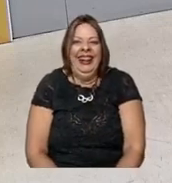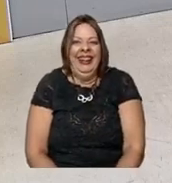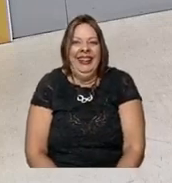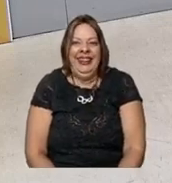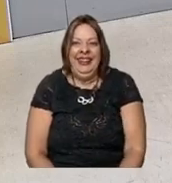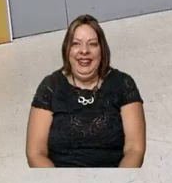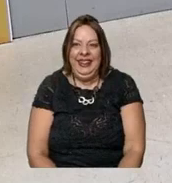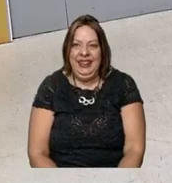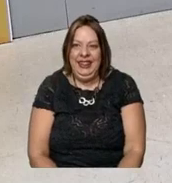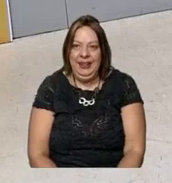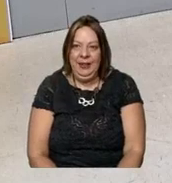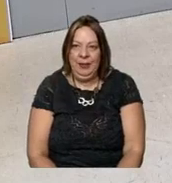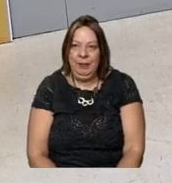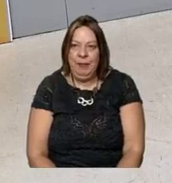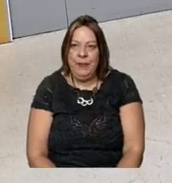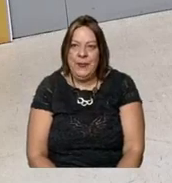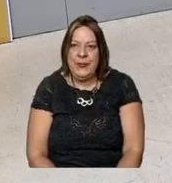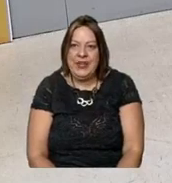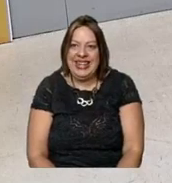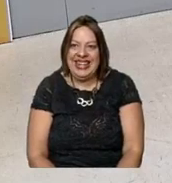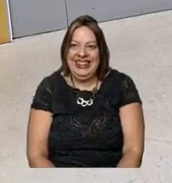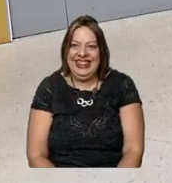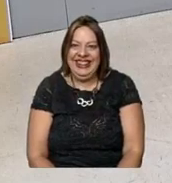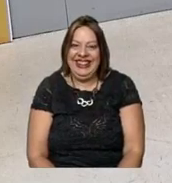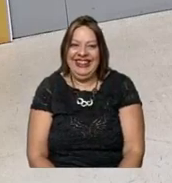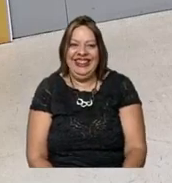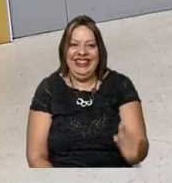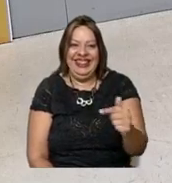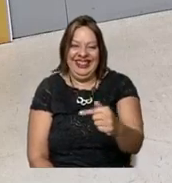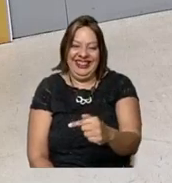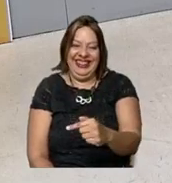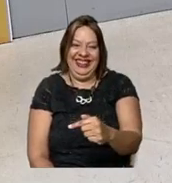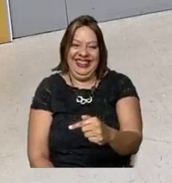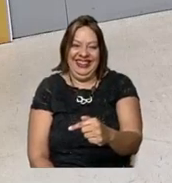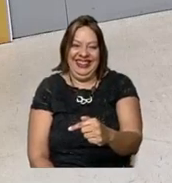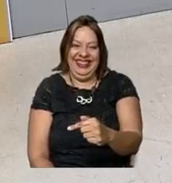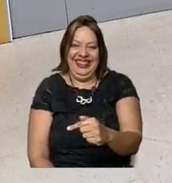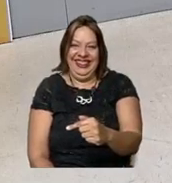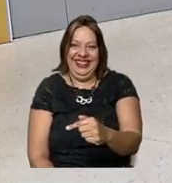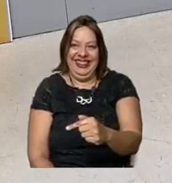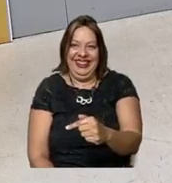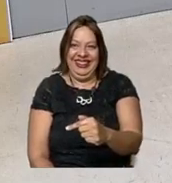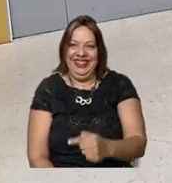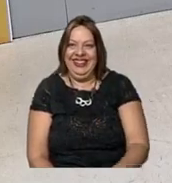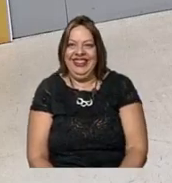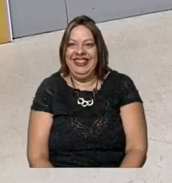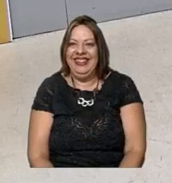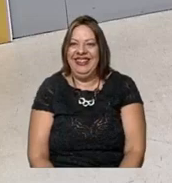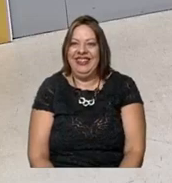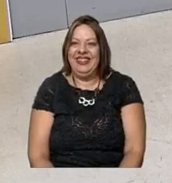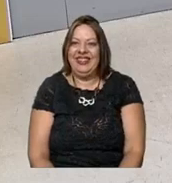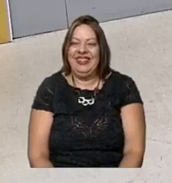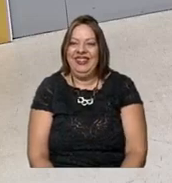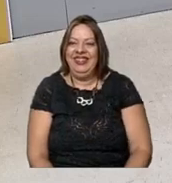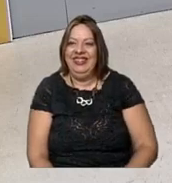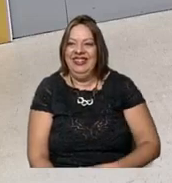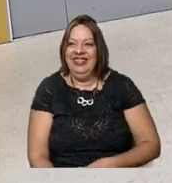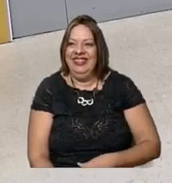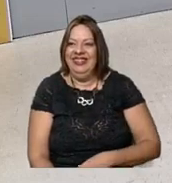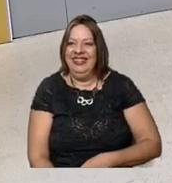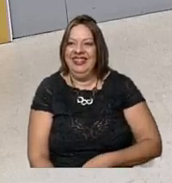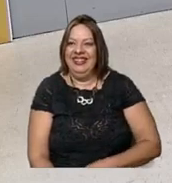28, marcou 28, agora é a vez do número 7, 7,